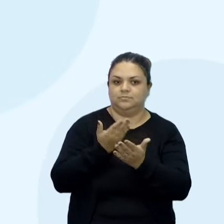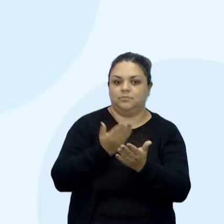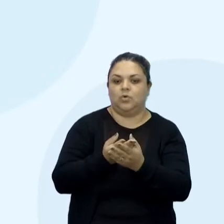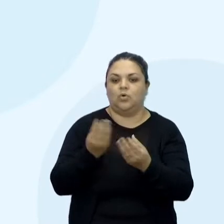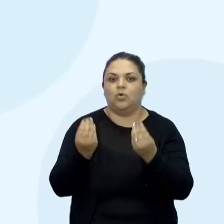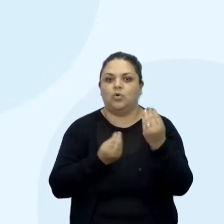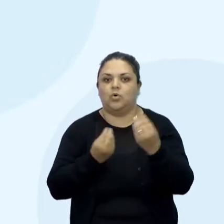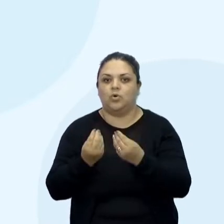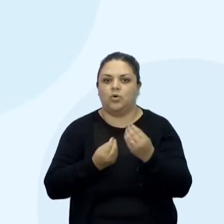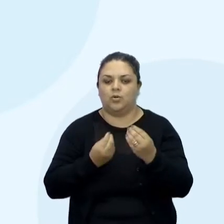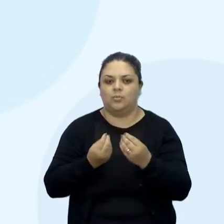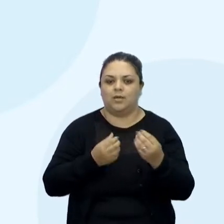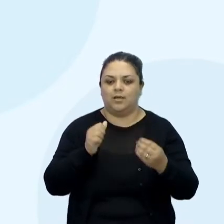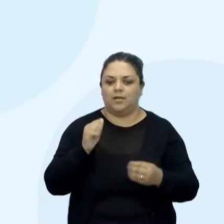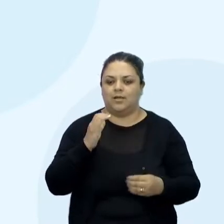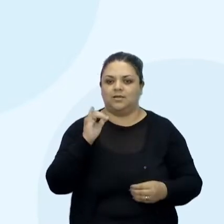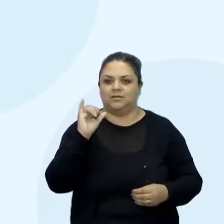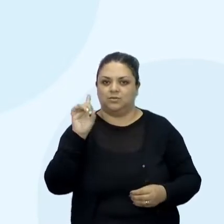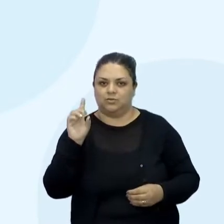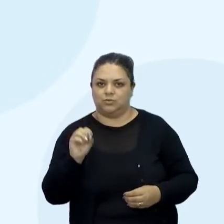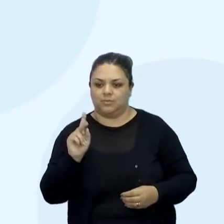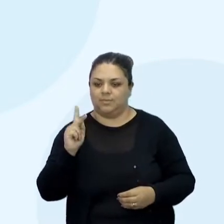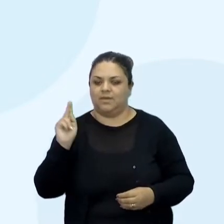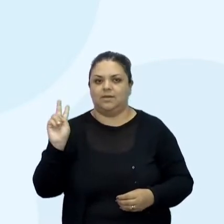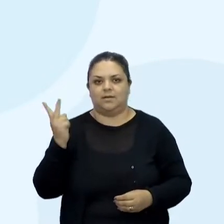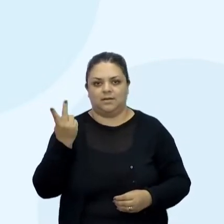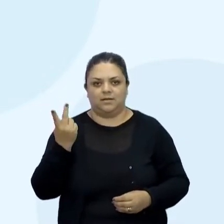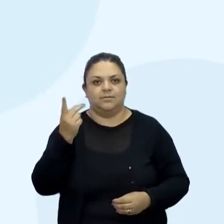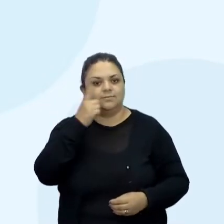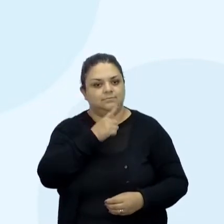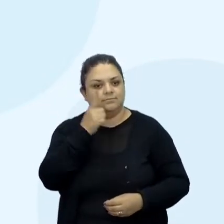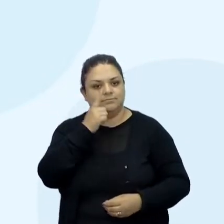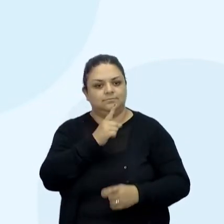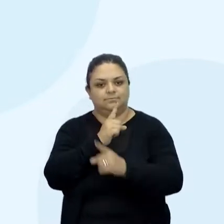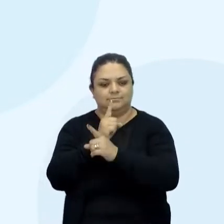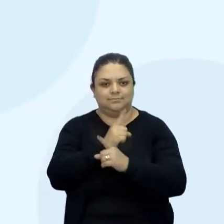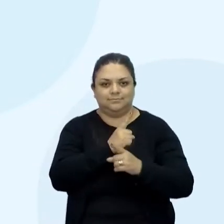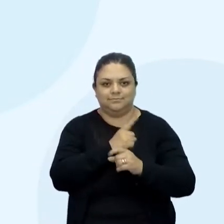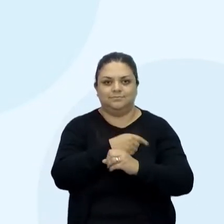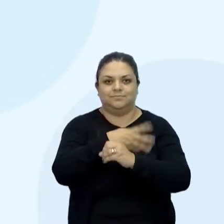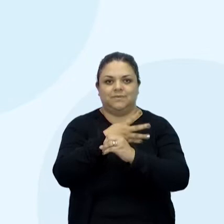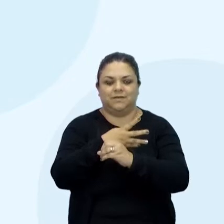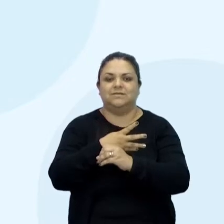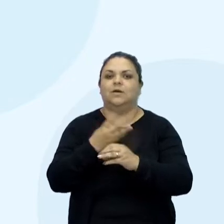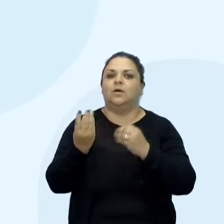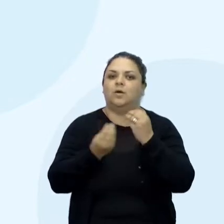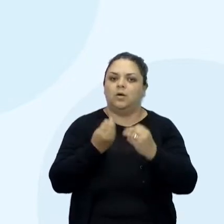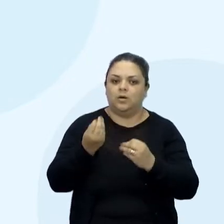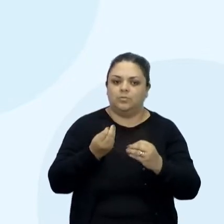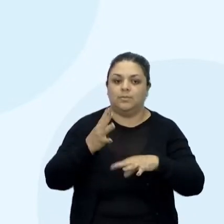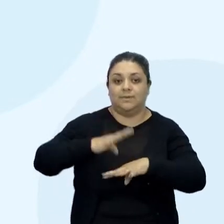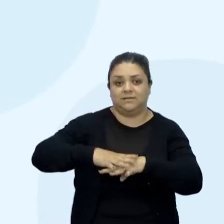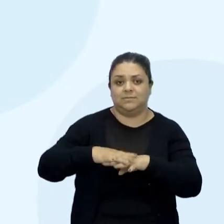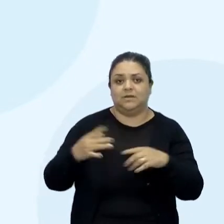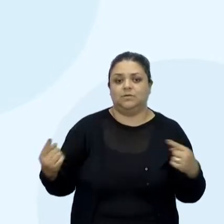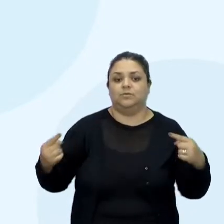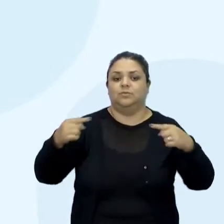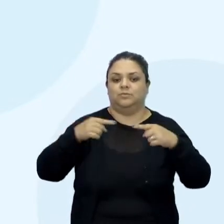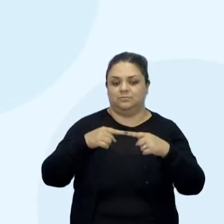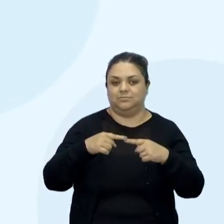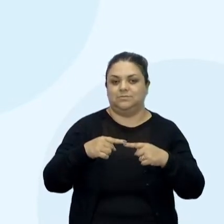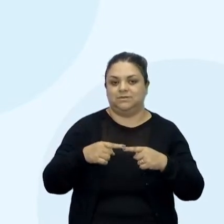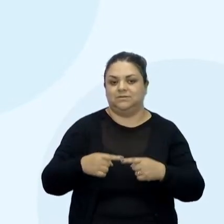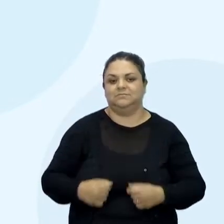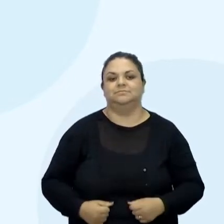de acidez, que é através do pH. Então, o índice de acidez é o pH que tem a ver com a matemática, né? O logaritmo